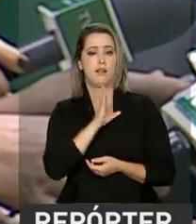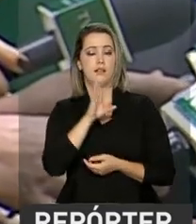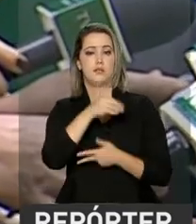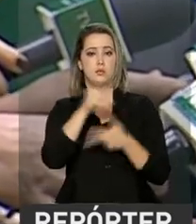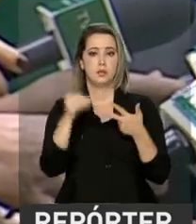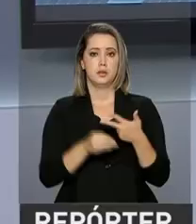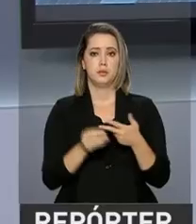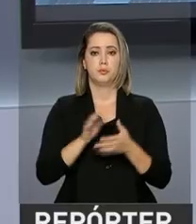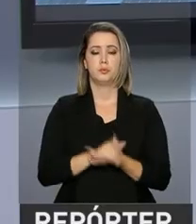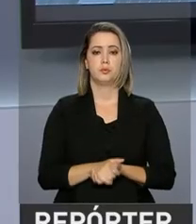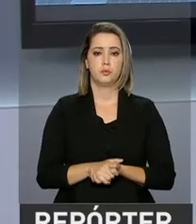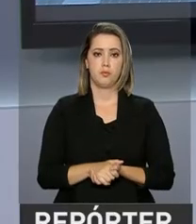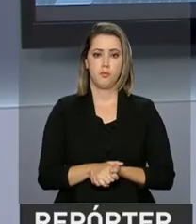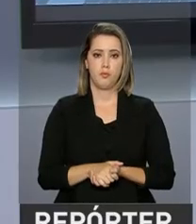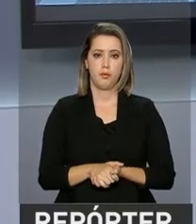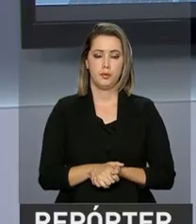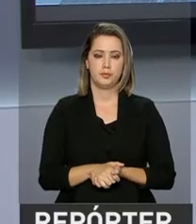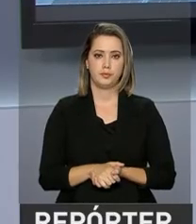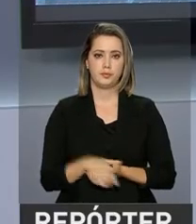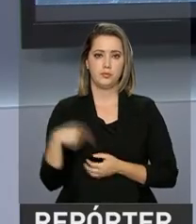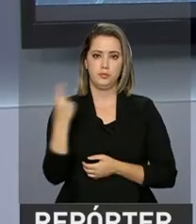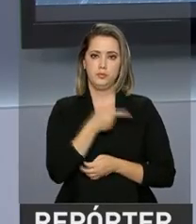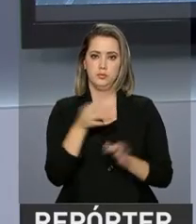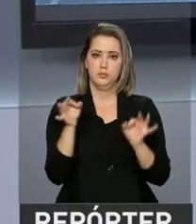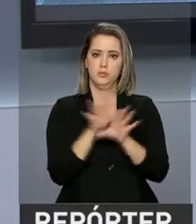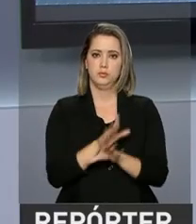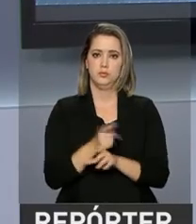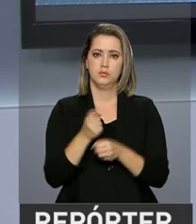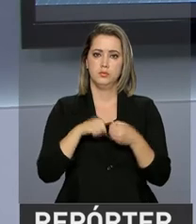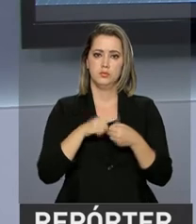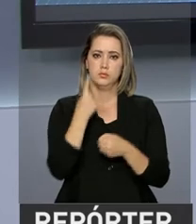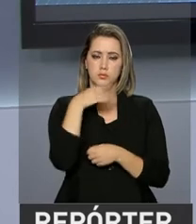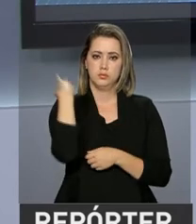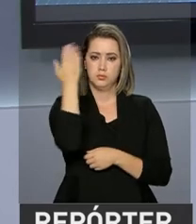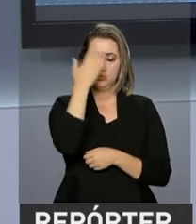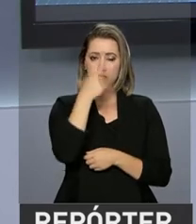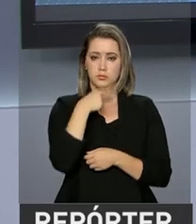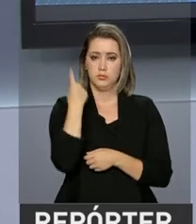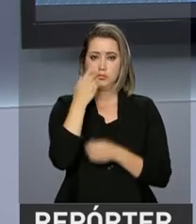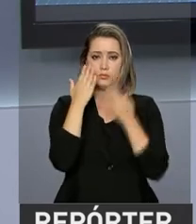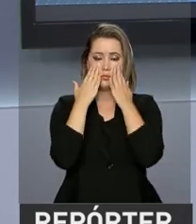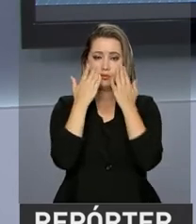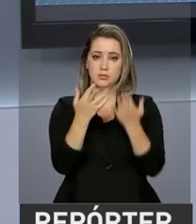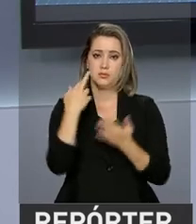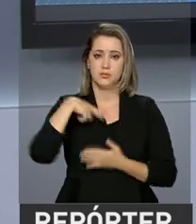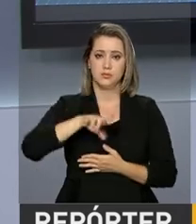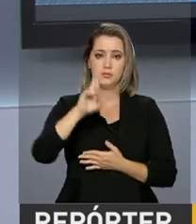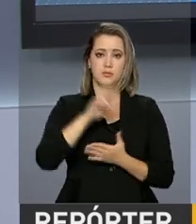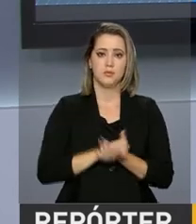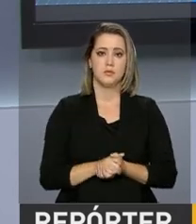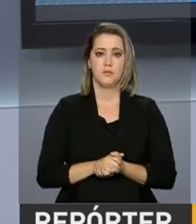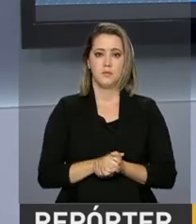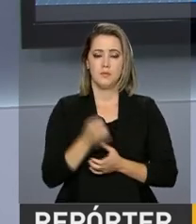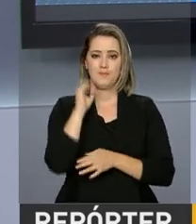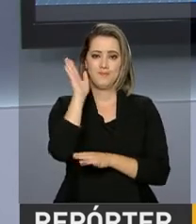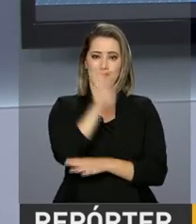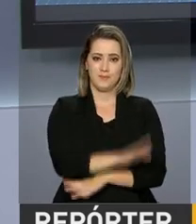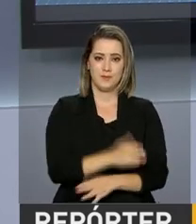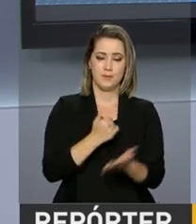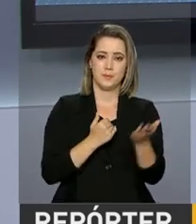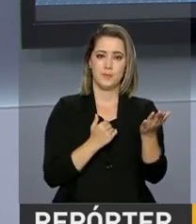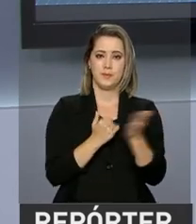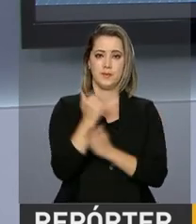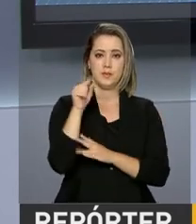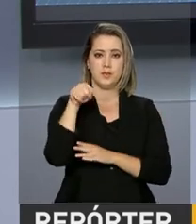2017 nós ficamos por aqui voltaremos em uma hora na próxima edição do repórter nbr uma boa tarde pra